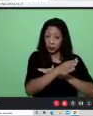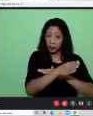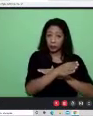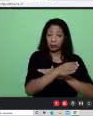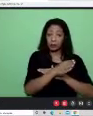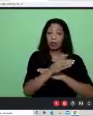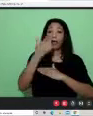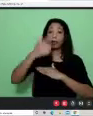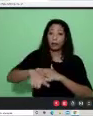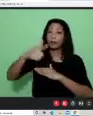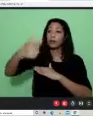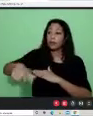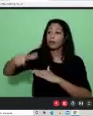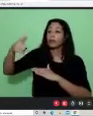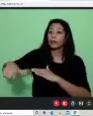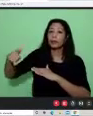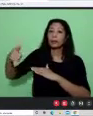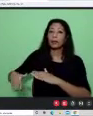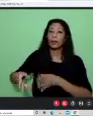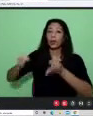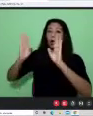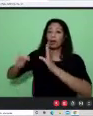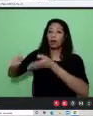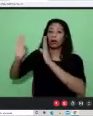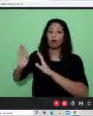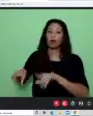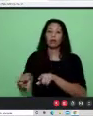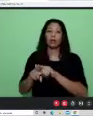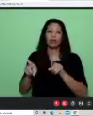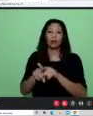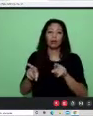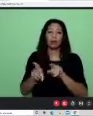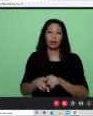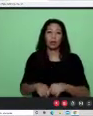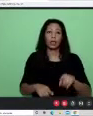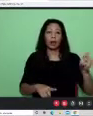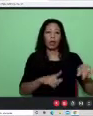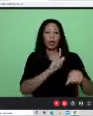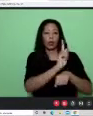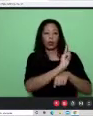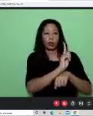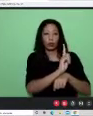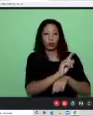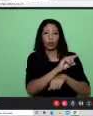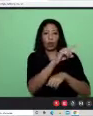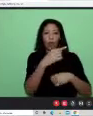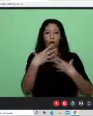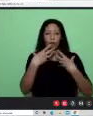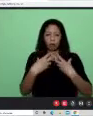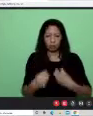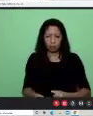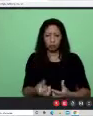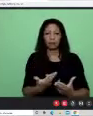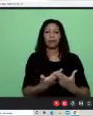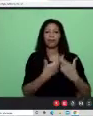Enquanto, volto a dizer, o gestor não assumir o seu papel, a